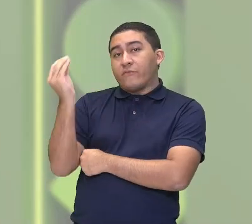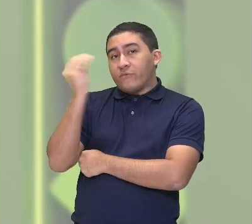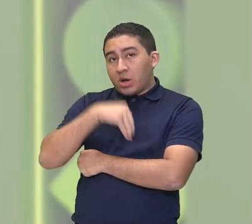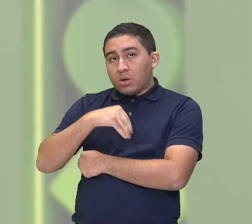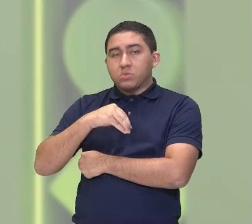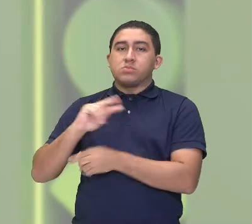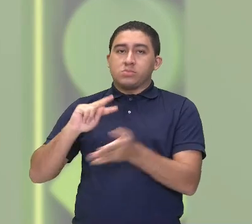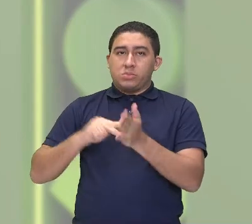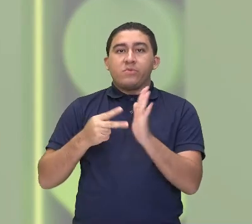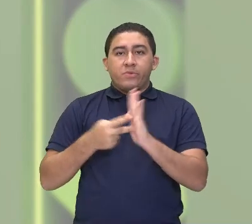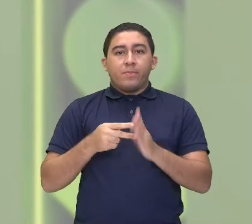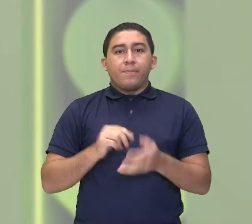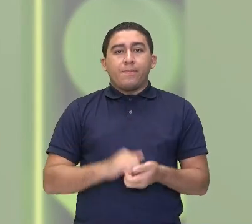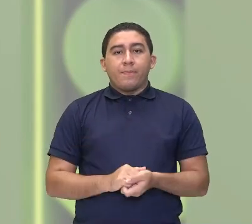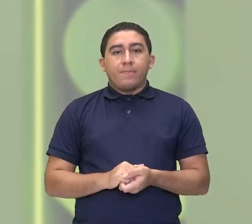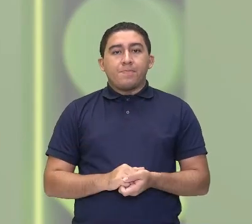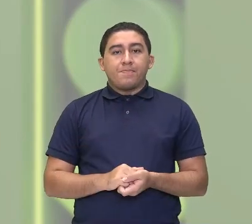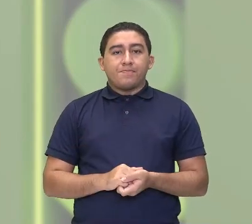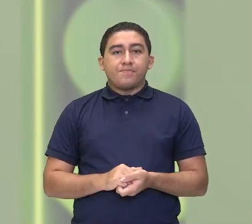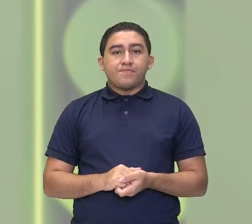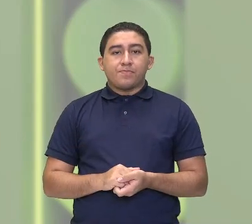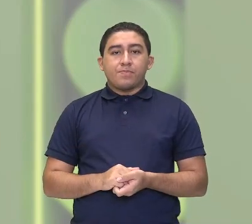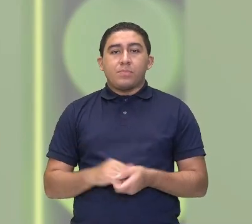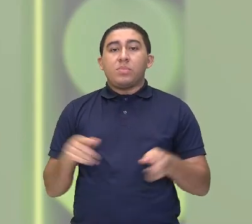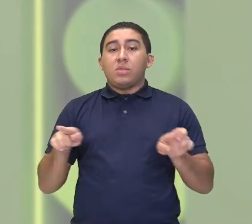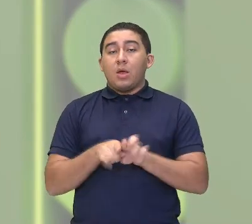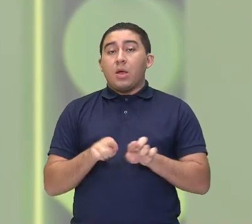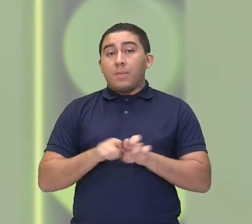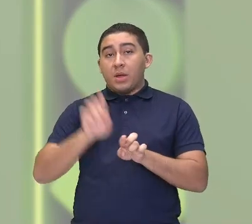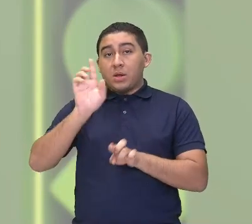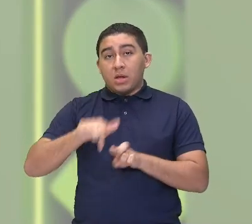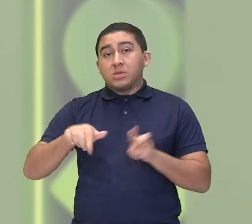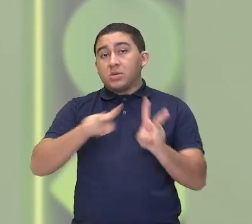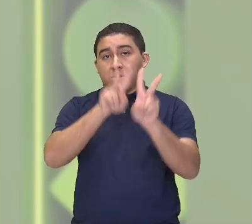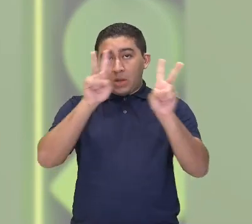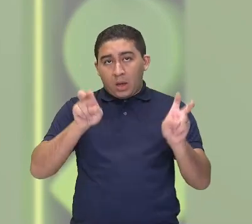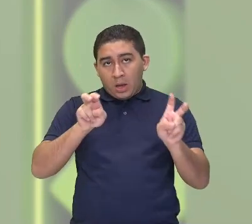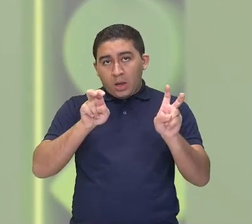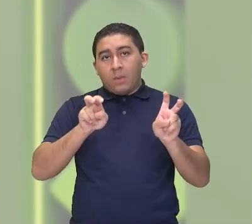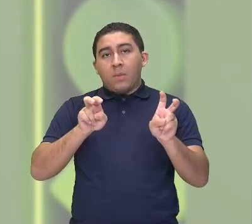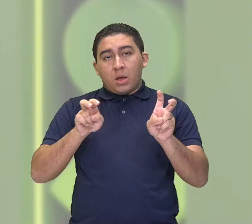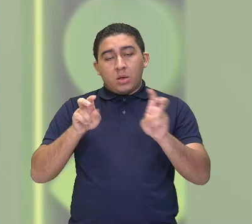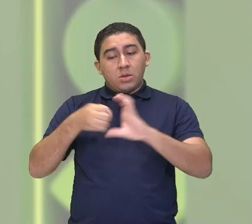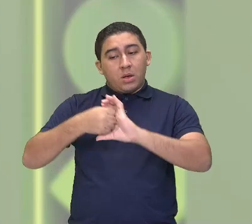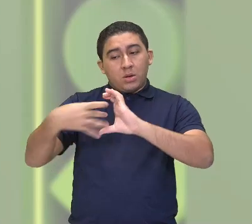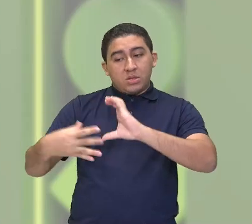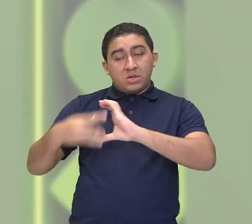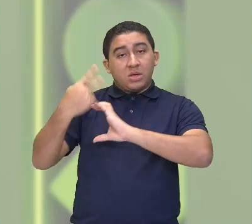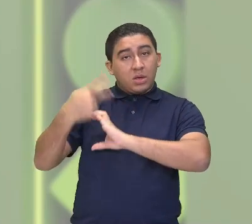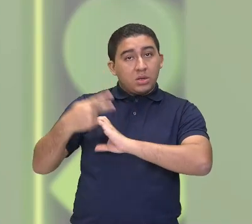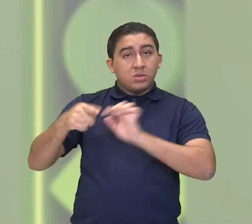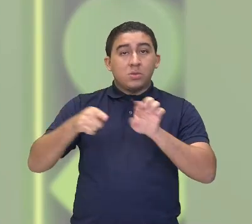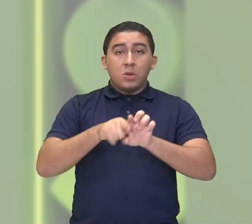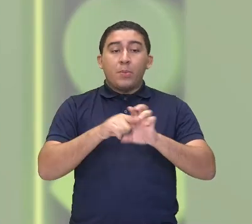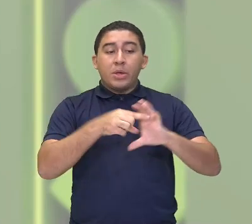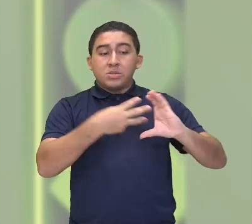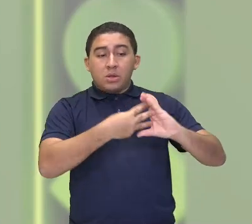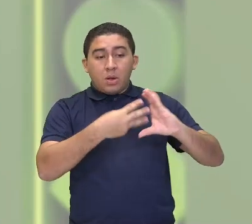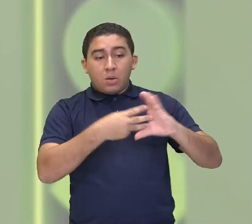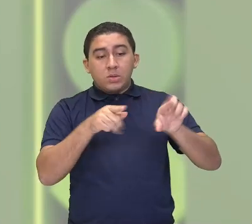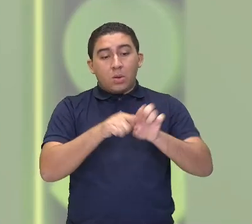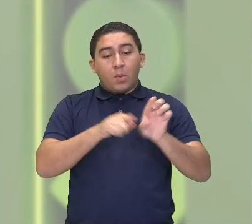tá bom? E aí a gente está comentando sobre essa neuroplasticidade, falando ali dos neurônios, né? Da capacidade